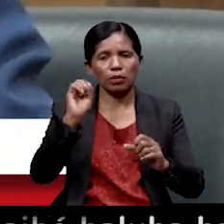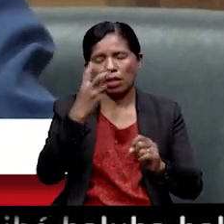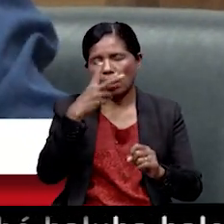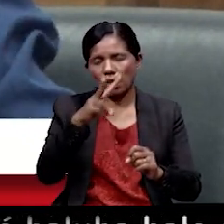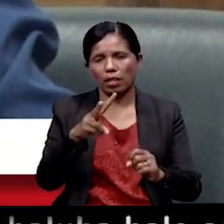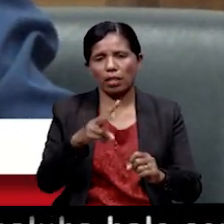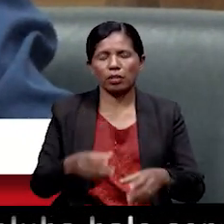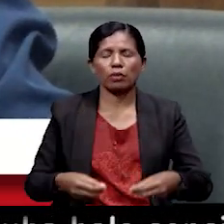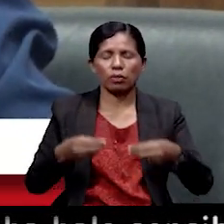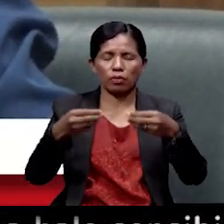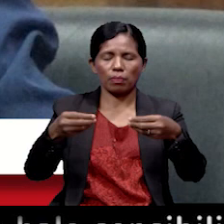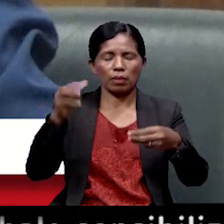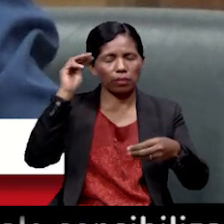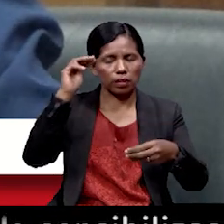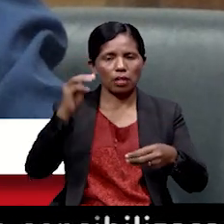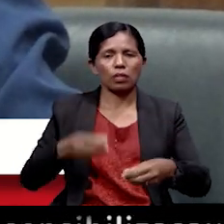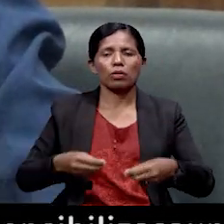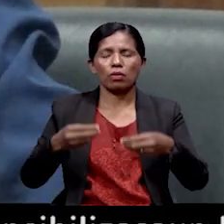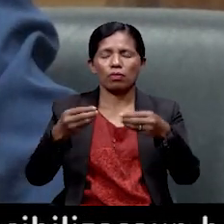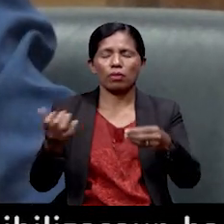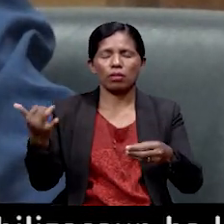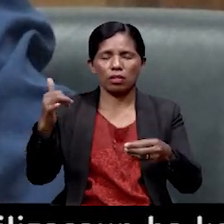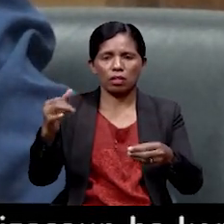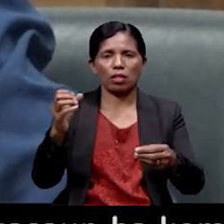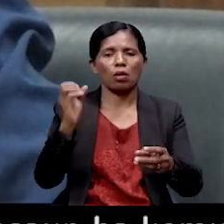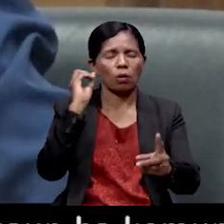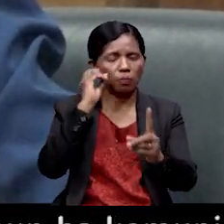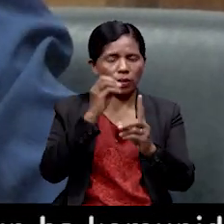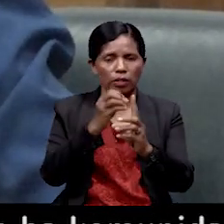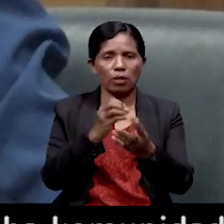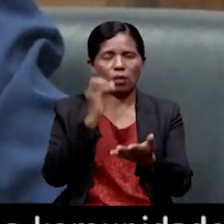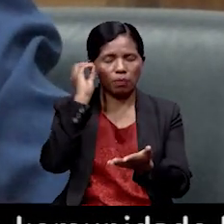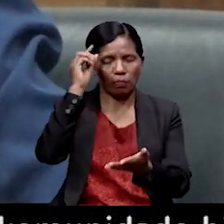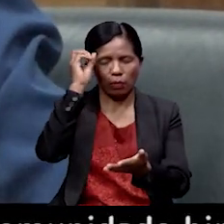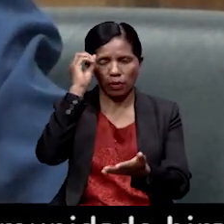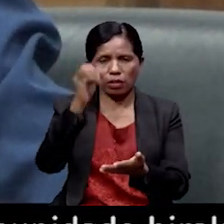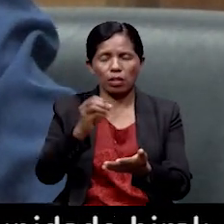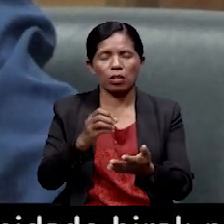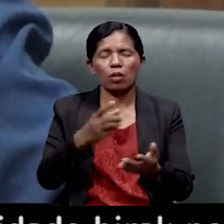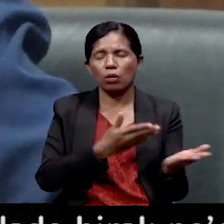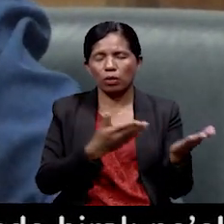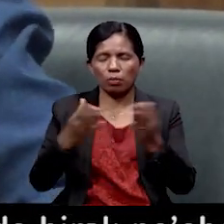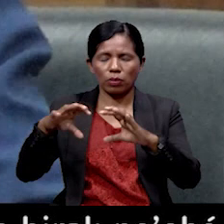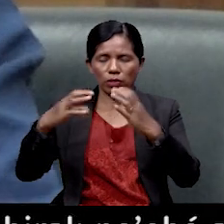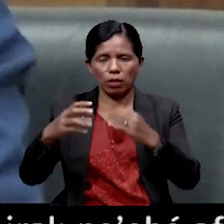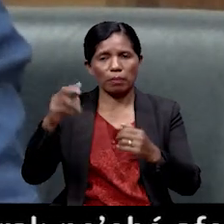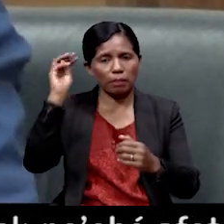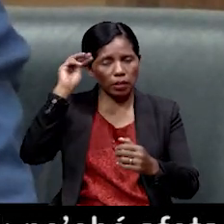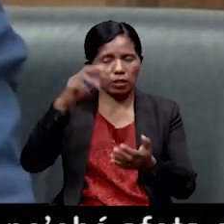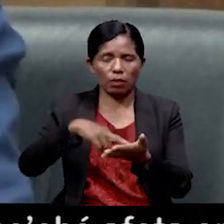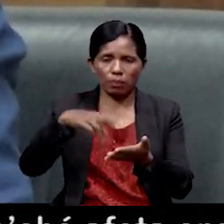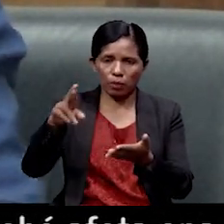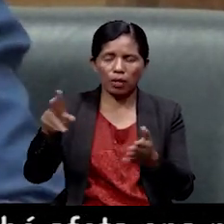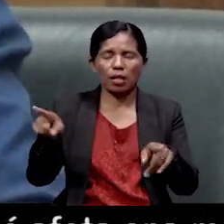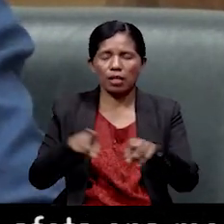e ministro do Sira Para o ministro Depois E o Conselho do Ministro Para a tonelha Saí